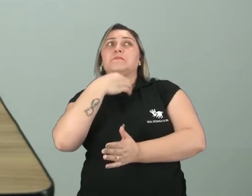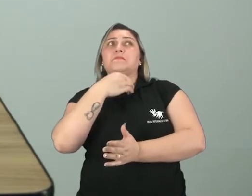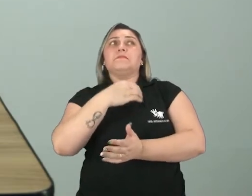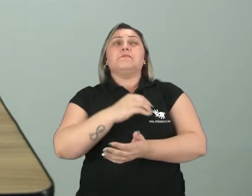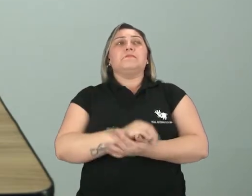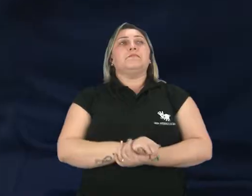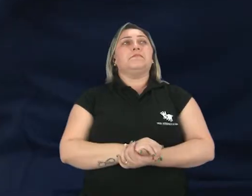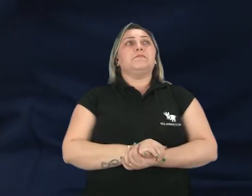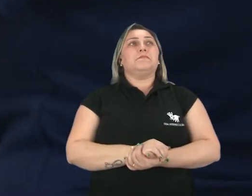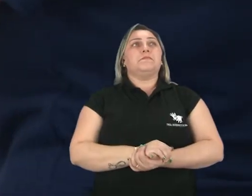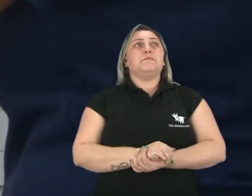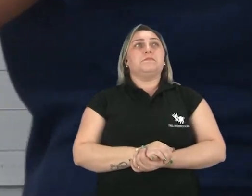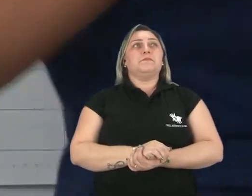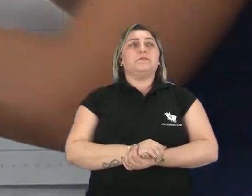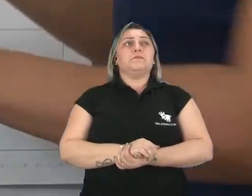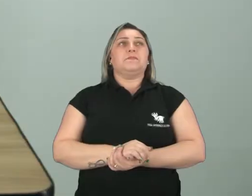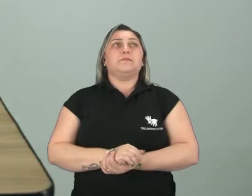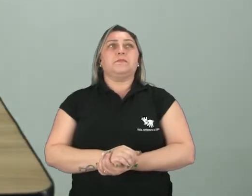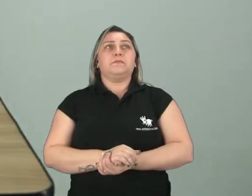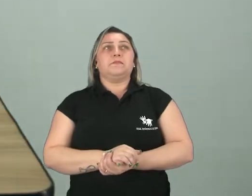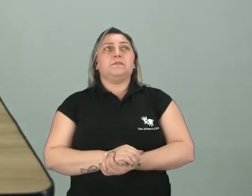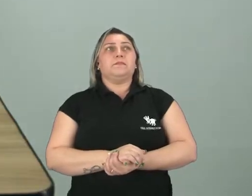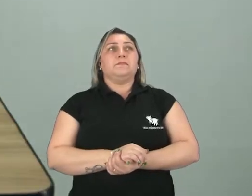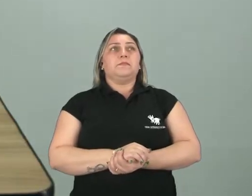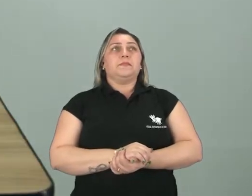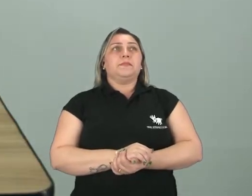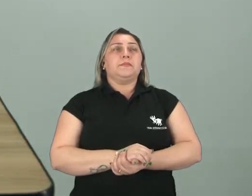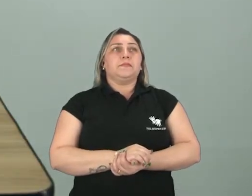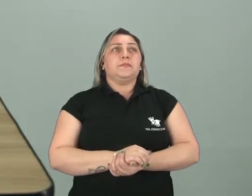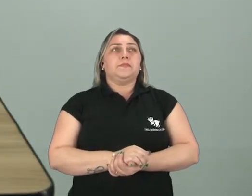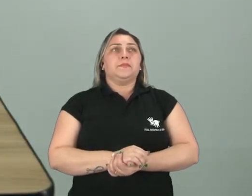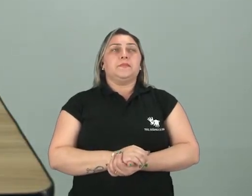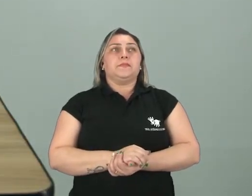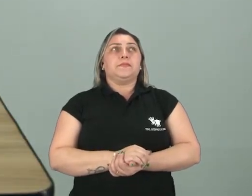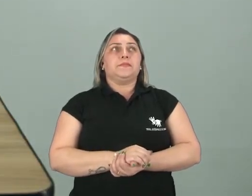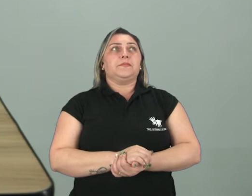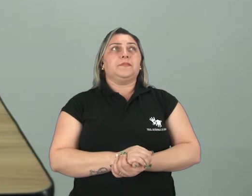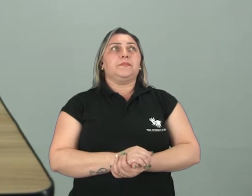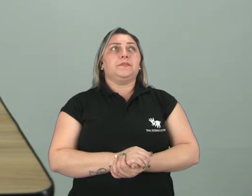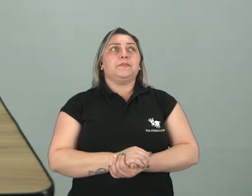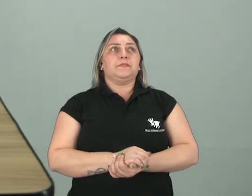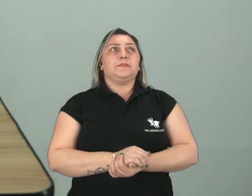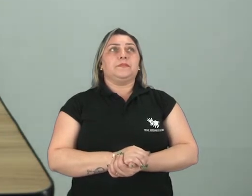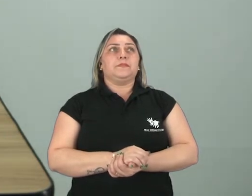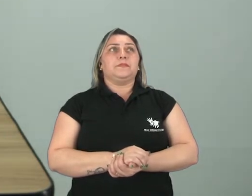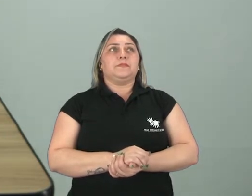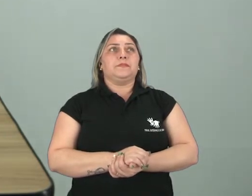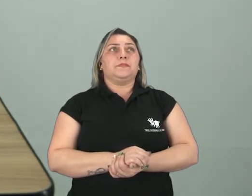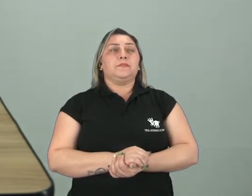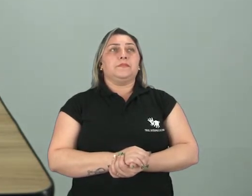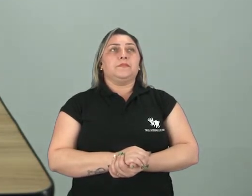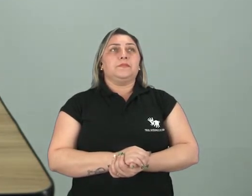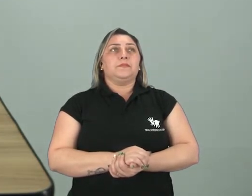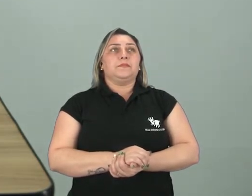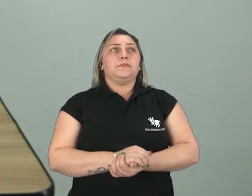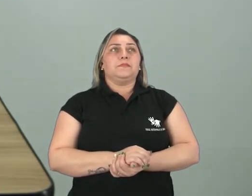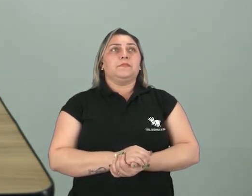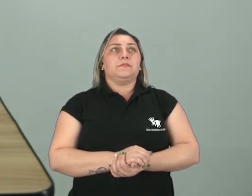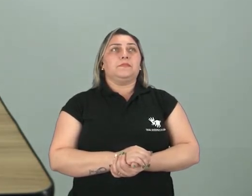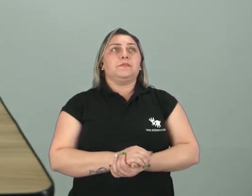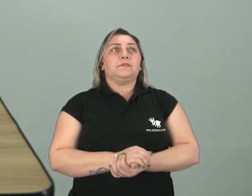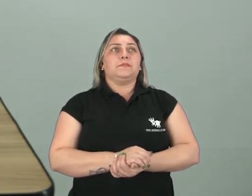palavra maracujá E aí o